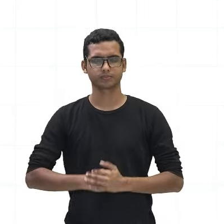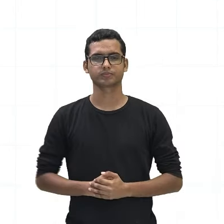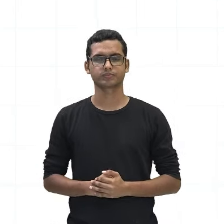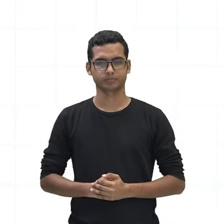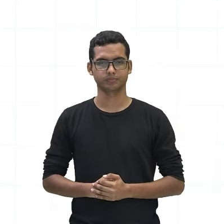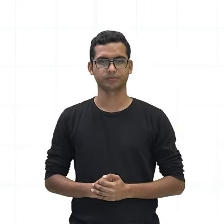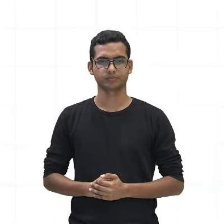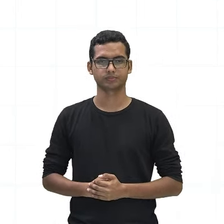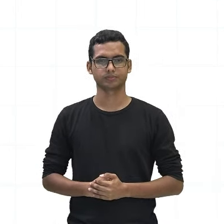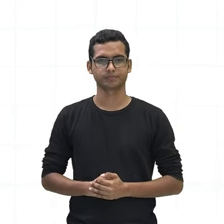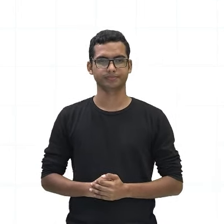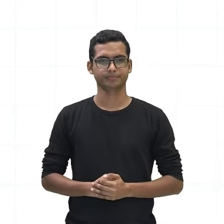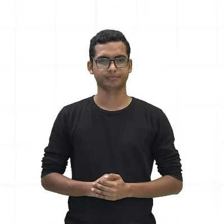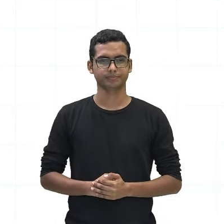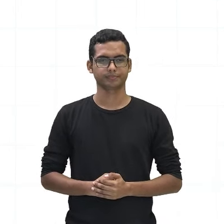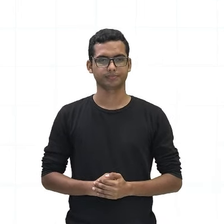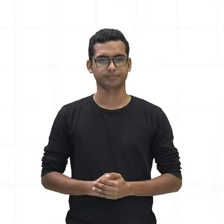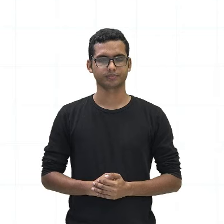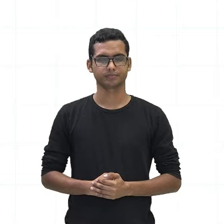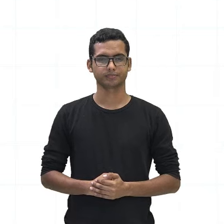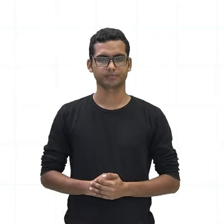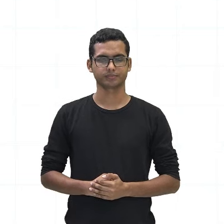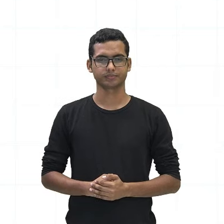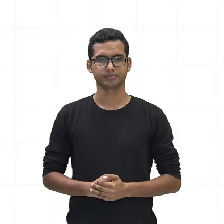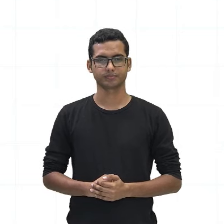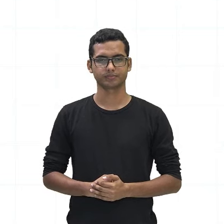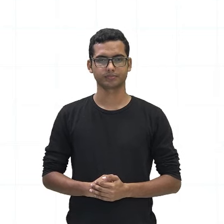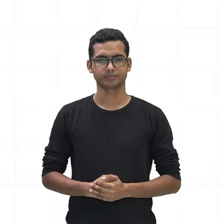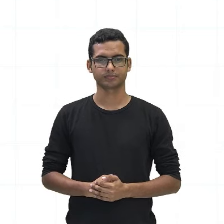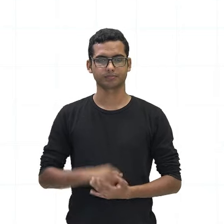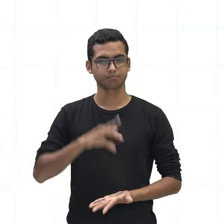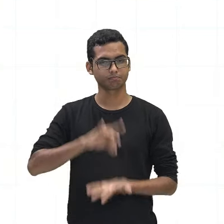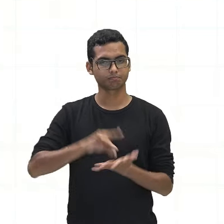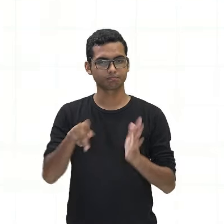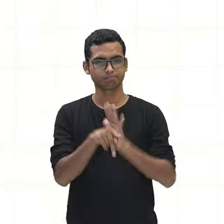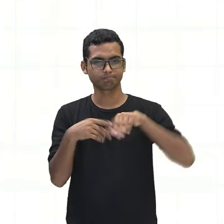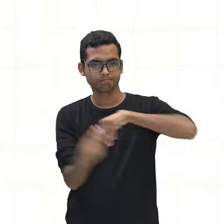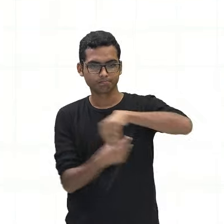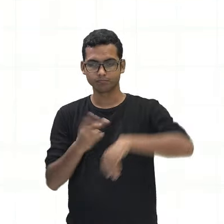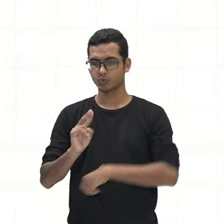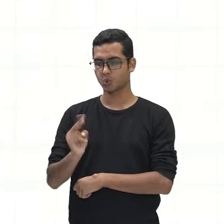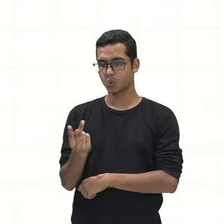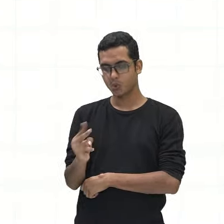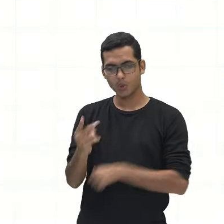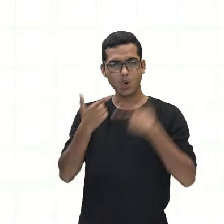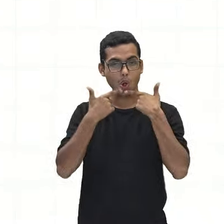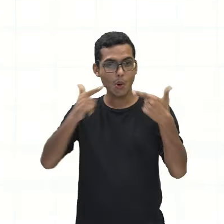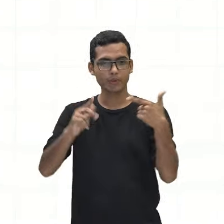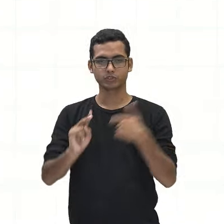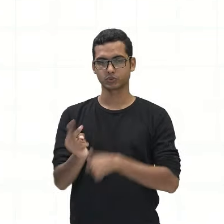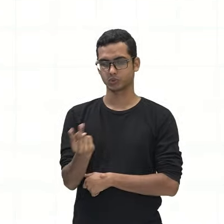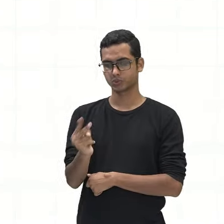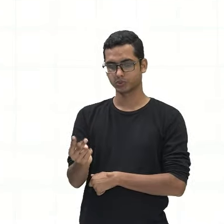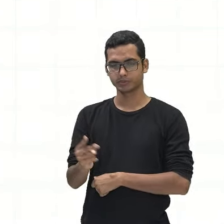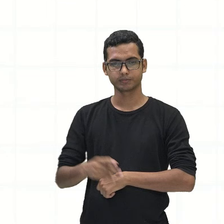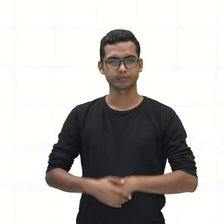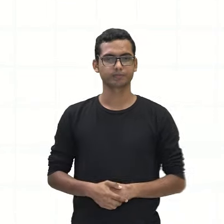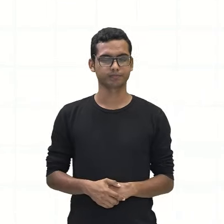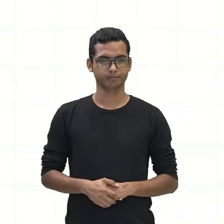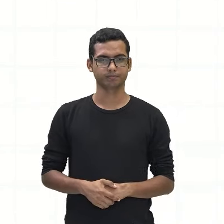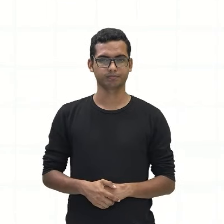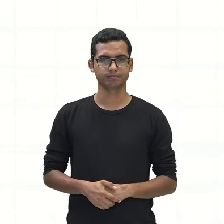O nome já está indicando aí. Ela é mista, ela é misturada, ela é híbrida, linguagem